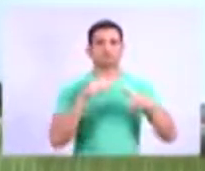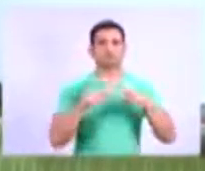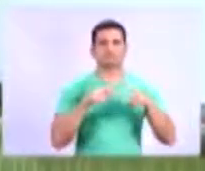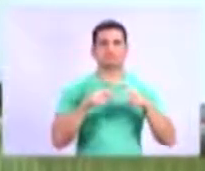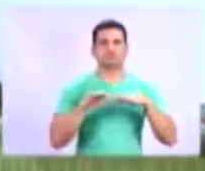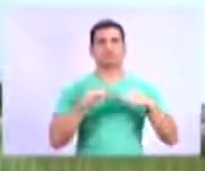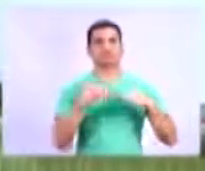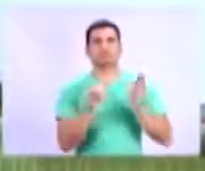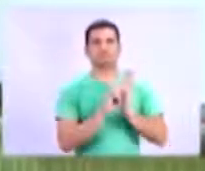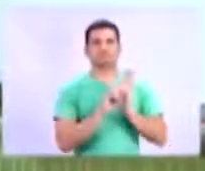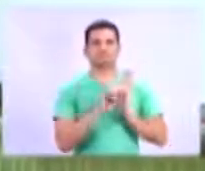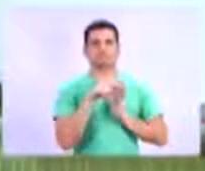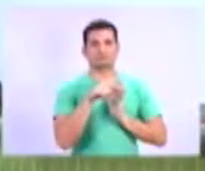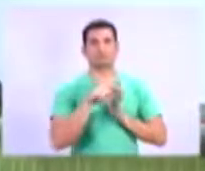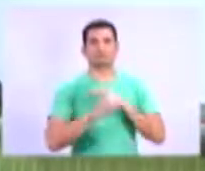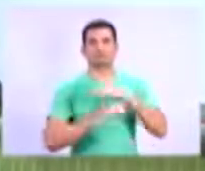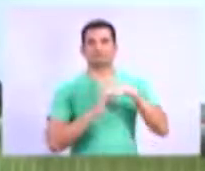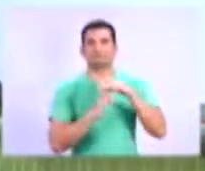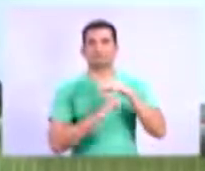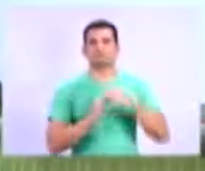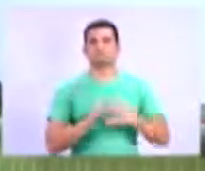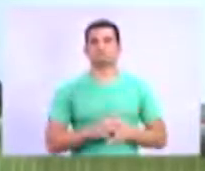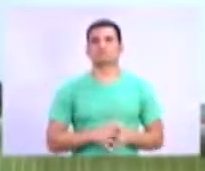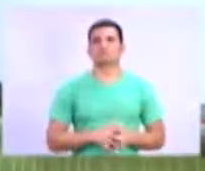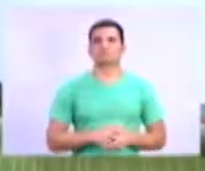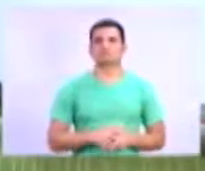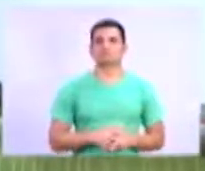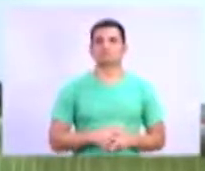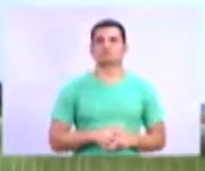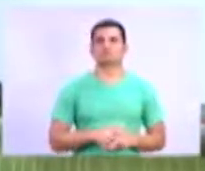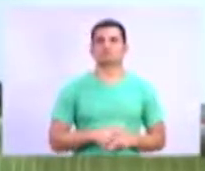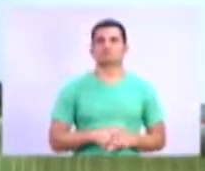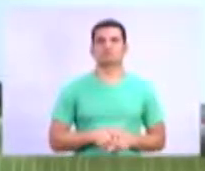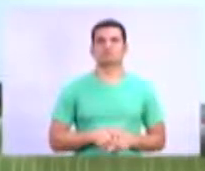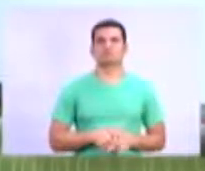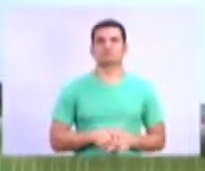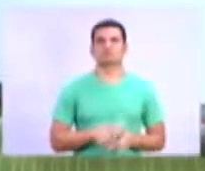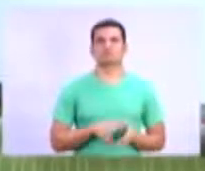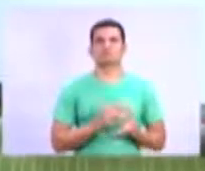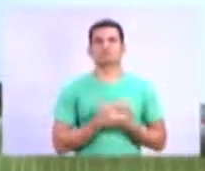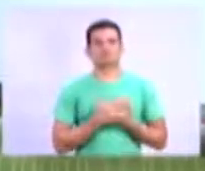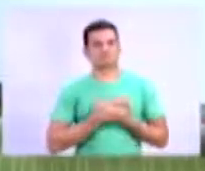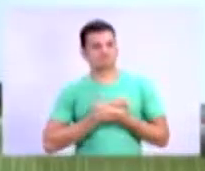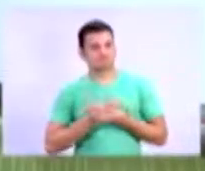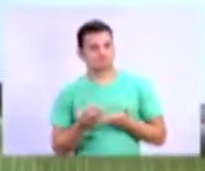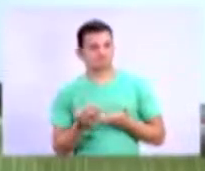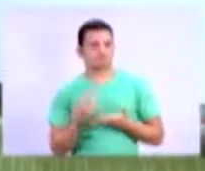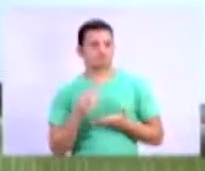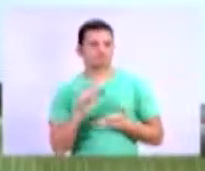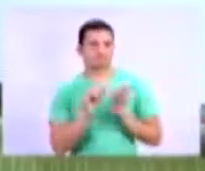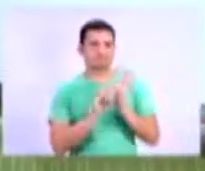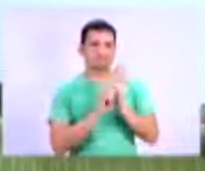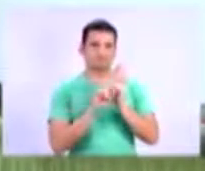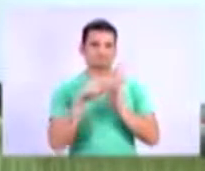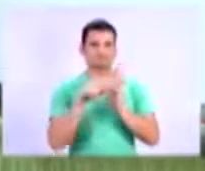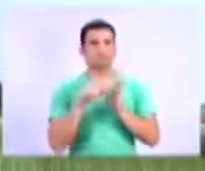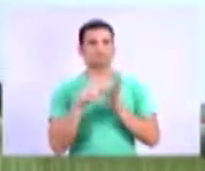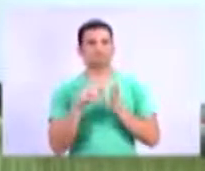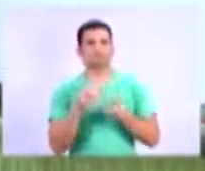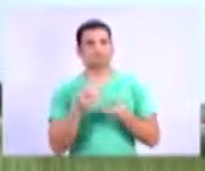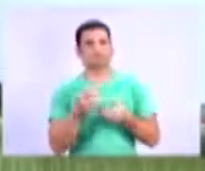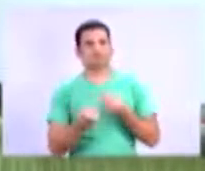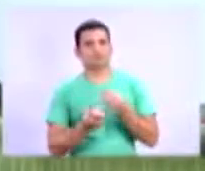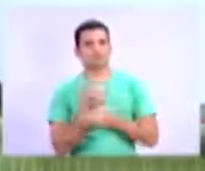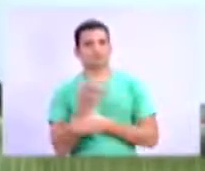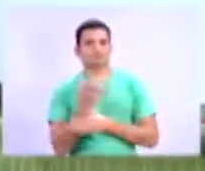é a identidade que ela tem. E a partir daí, essa identidade que é construída através de quê? Através